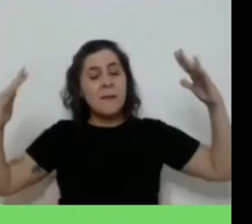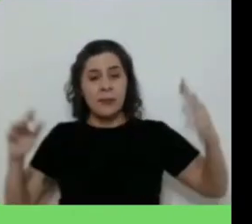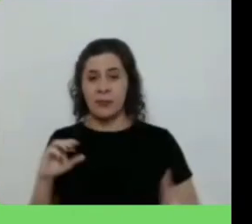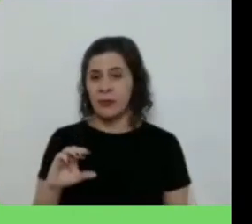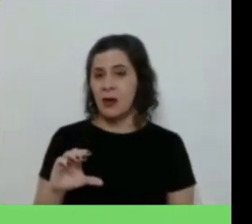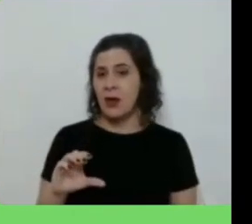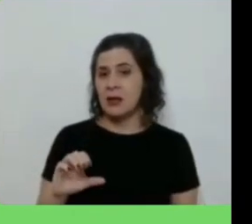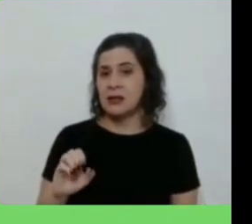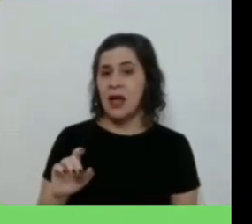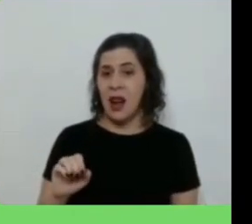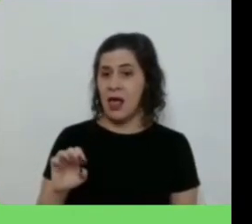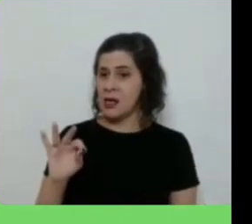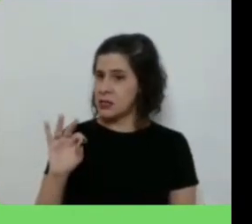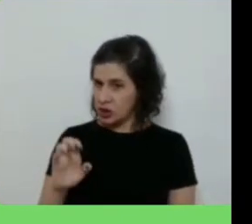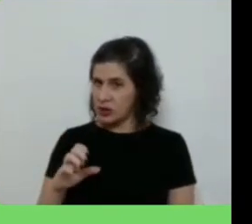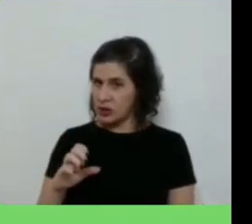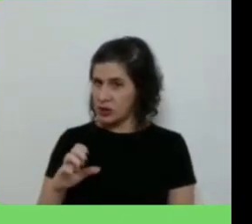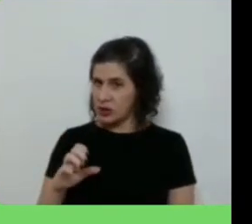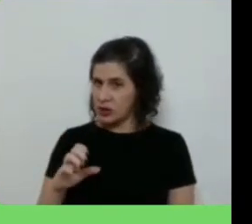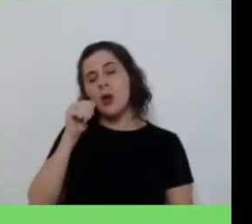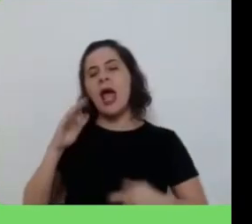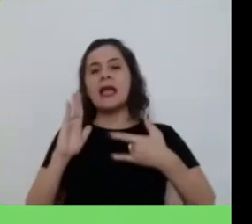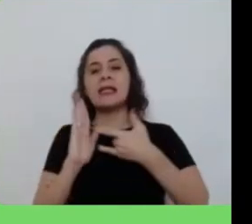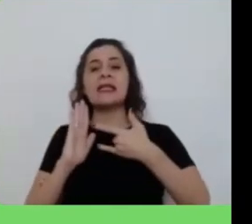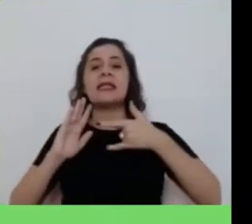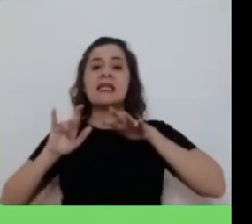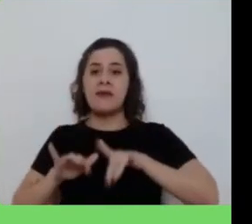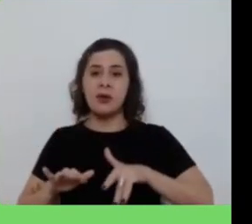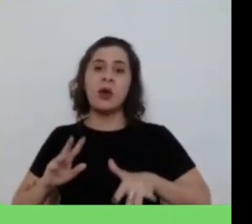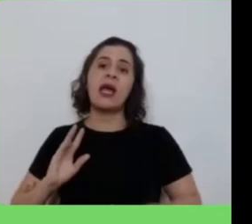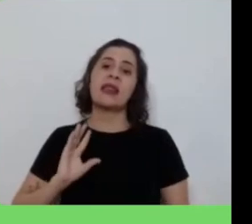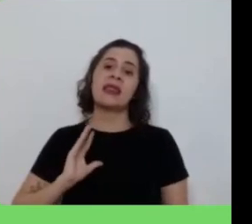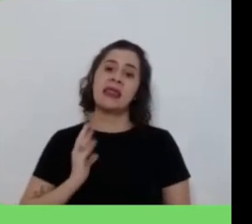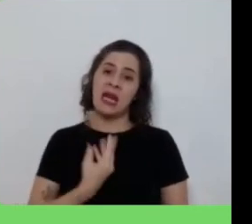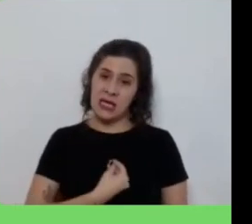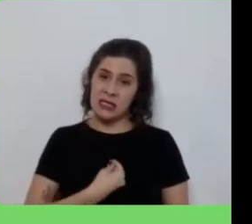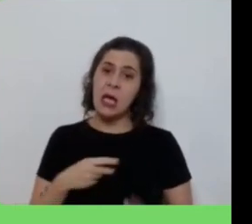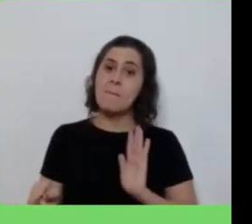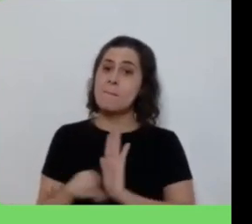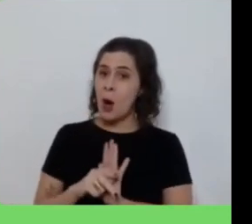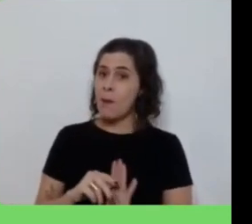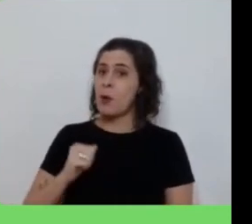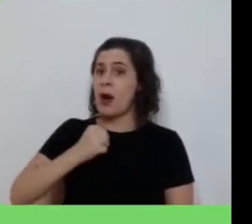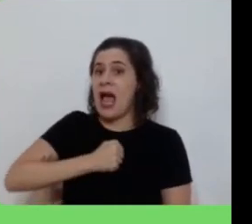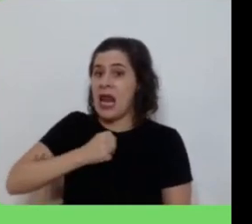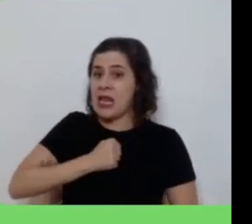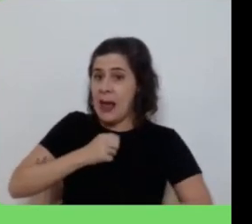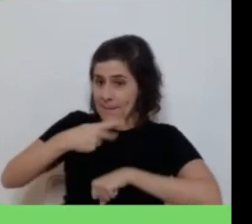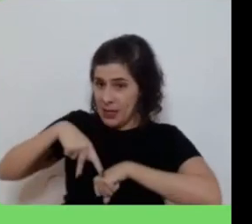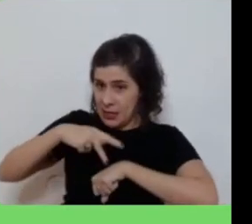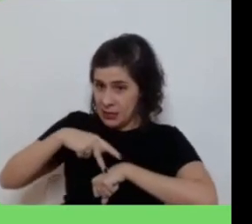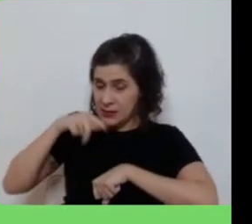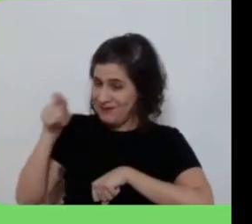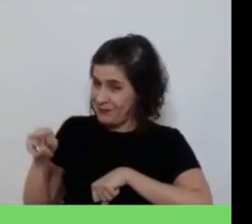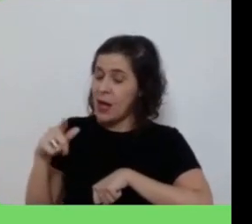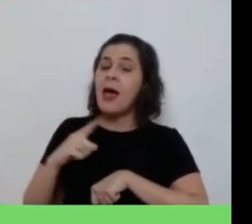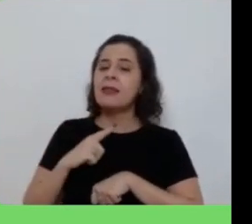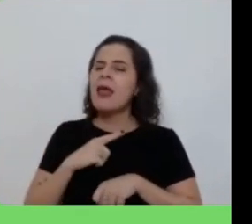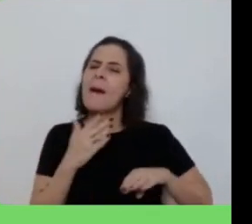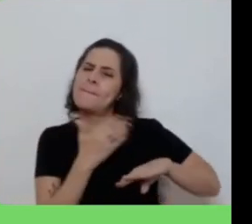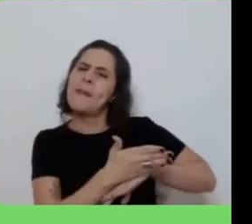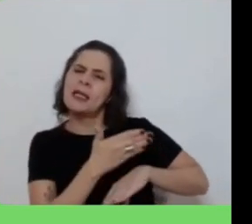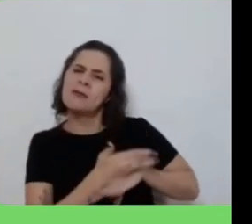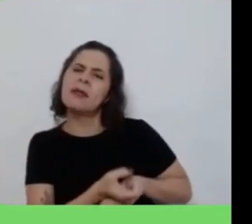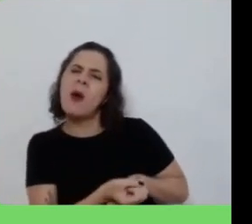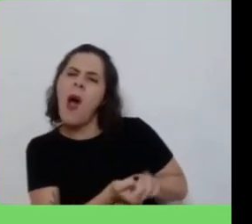desenvolvido por uma desenvolvedora trans canadense eh mas ele tem a participação ali da galera que era